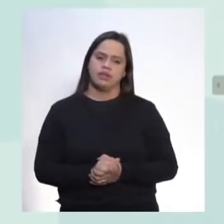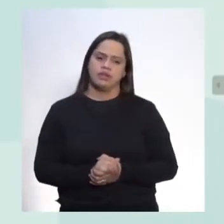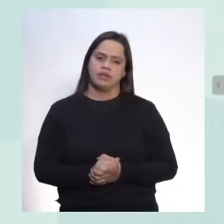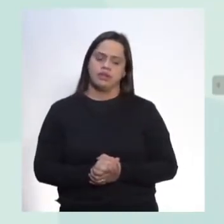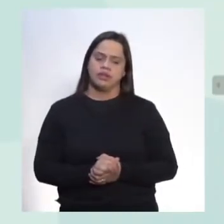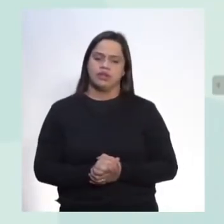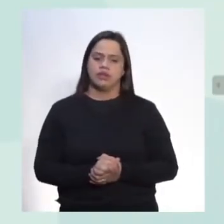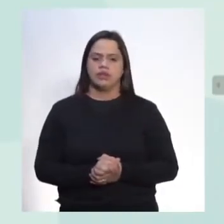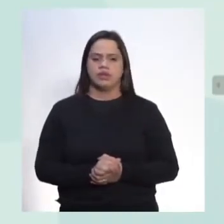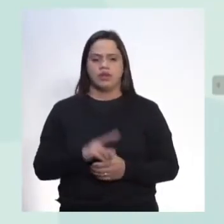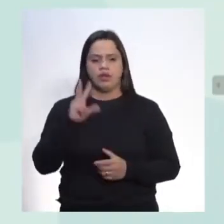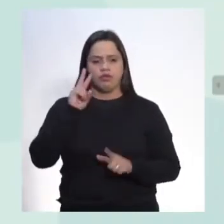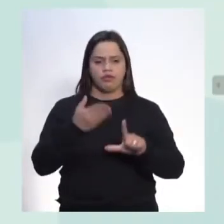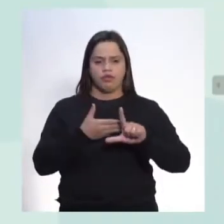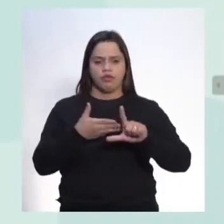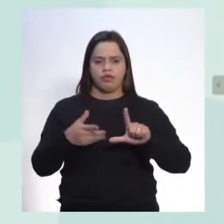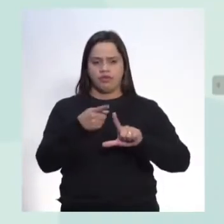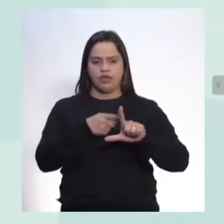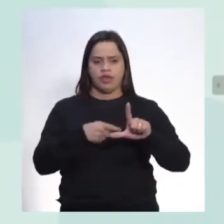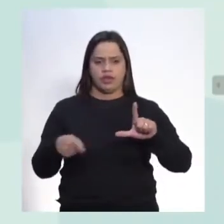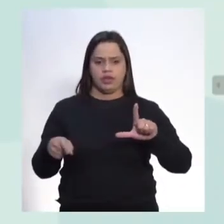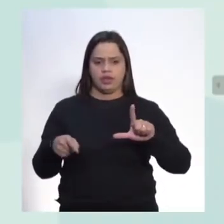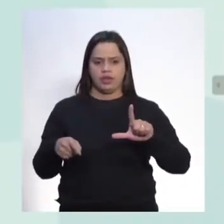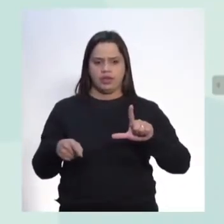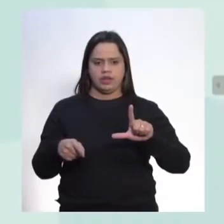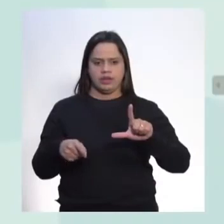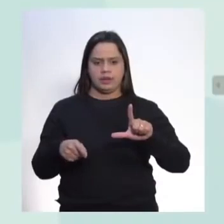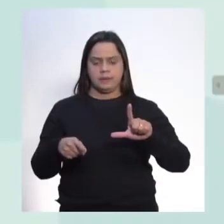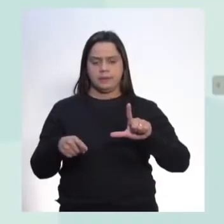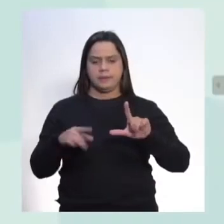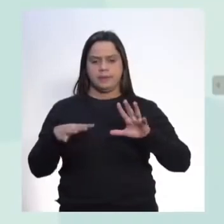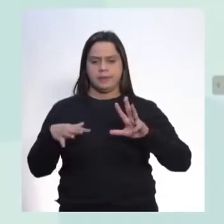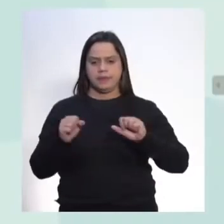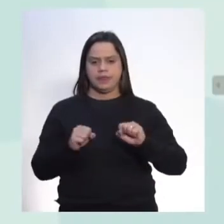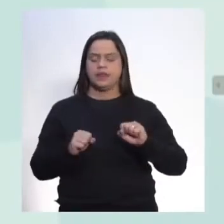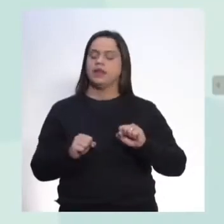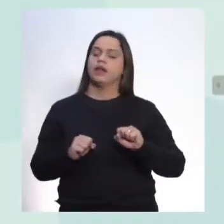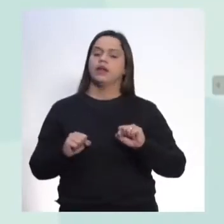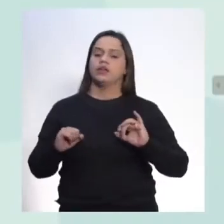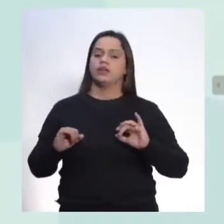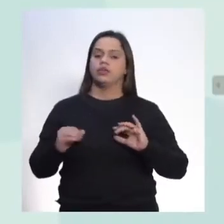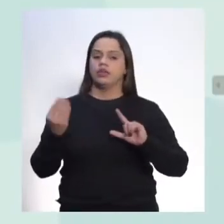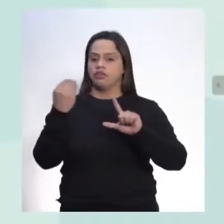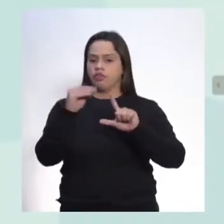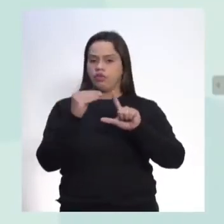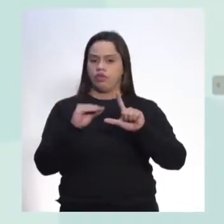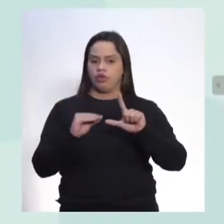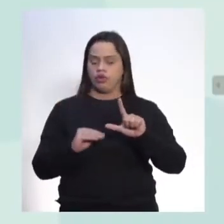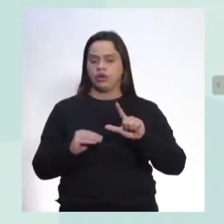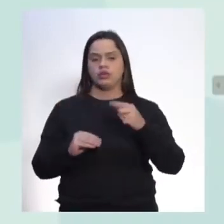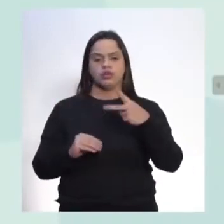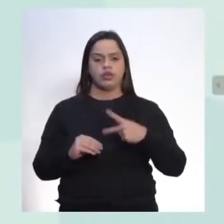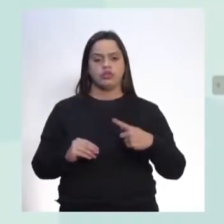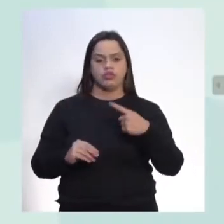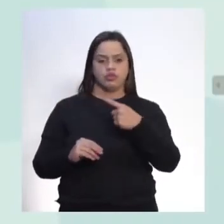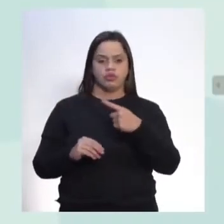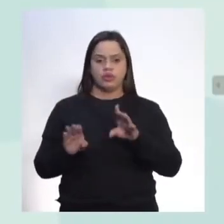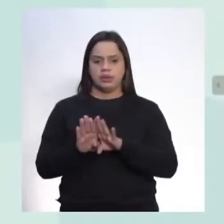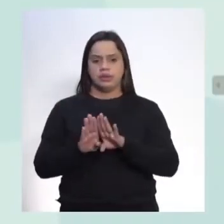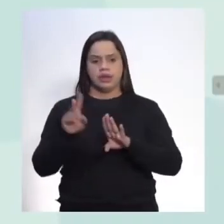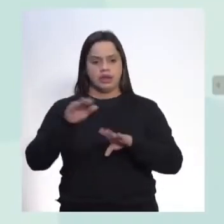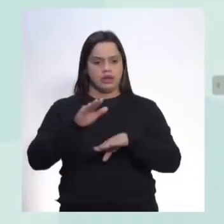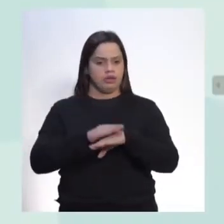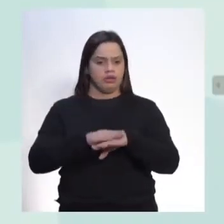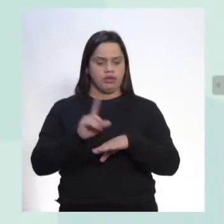Menos 3 e 0, na sequência A, 1 e menos 1, o 2 e 1, e no caso aqui que não foi feito,